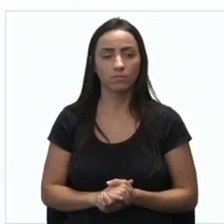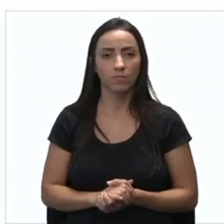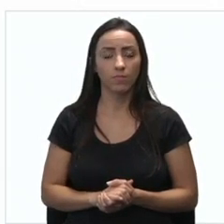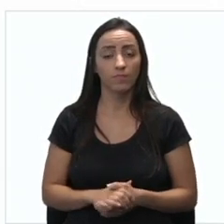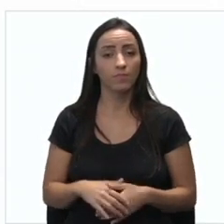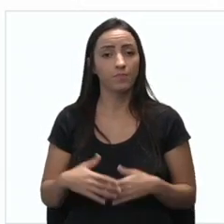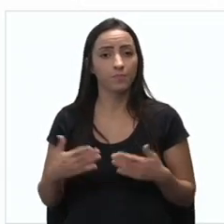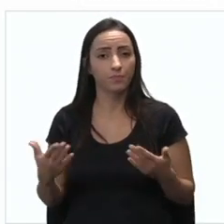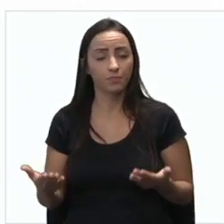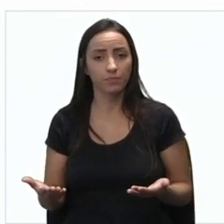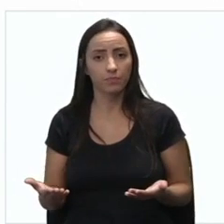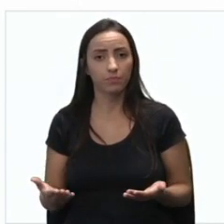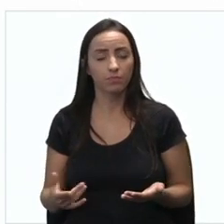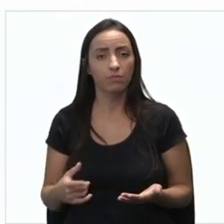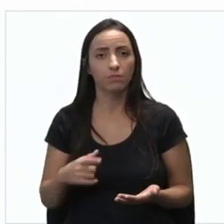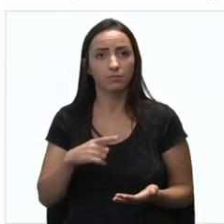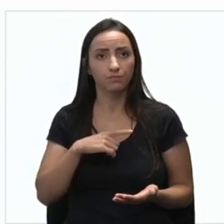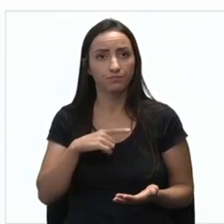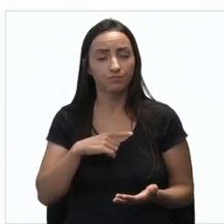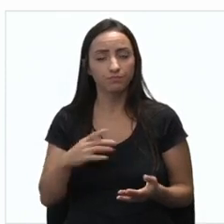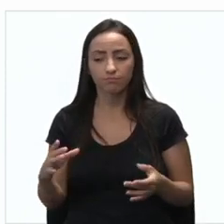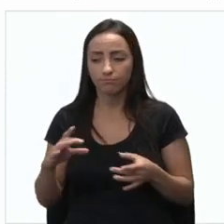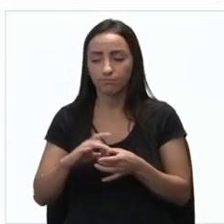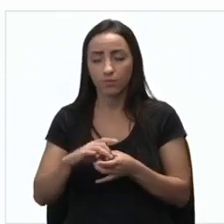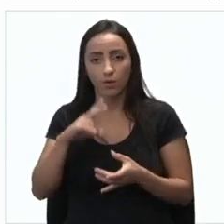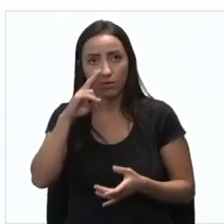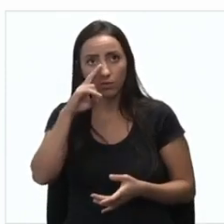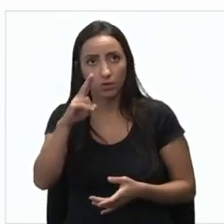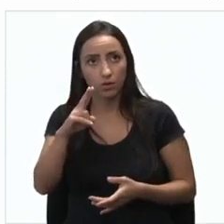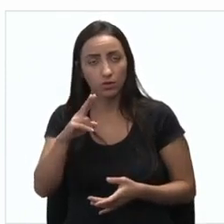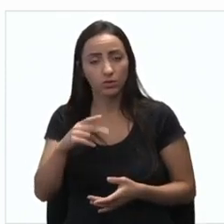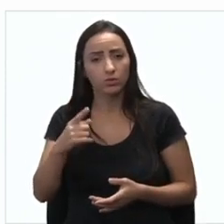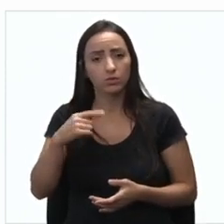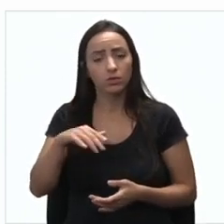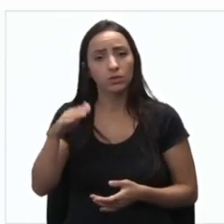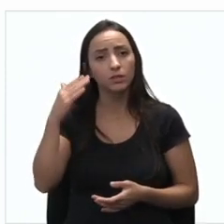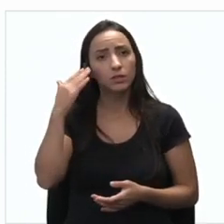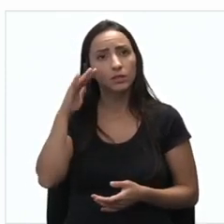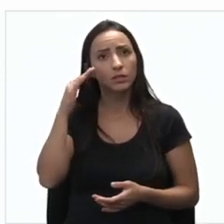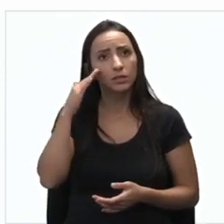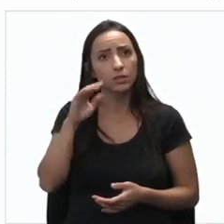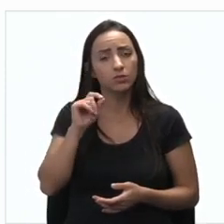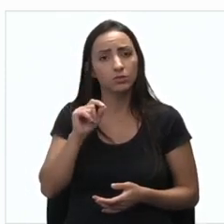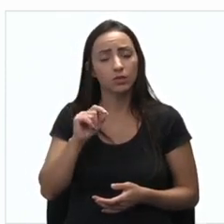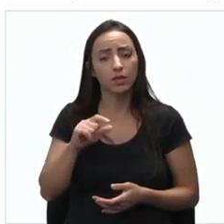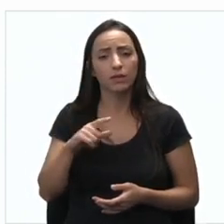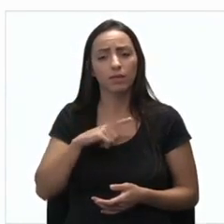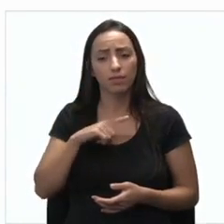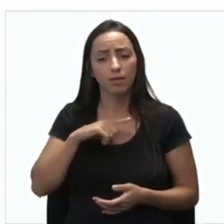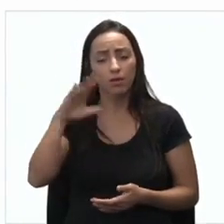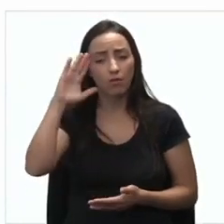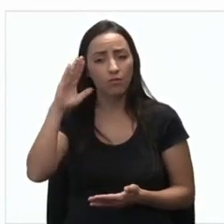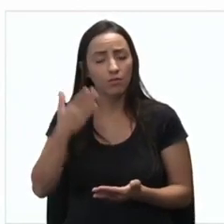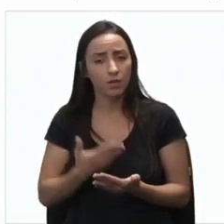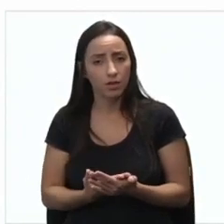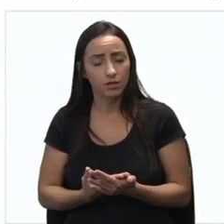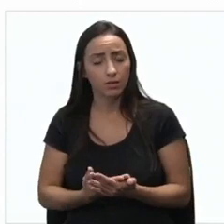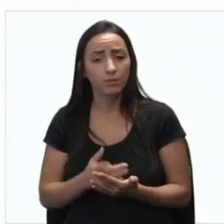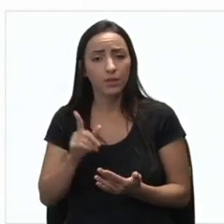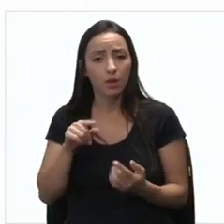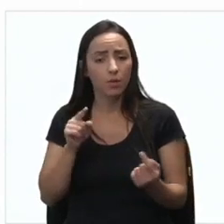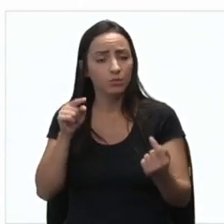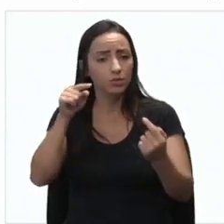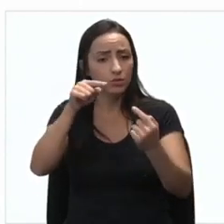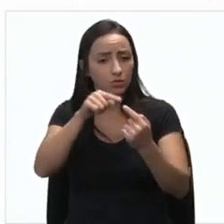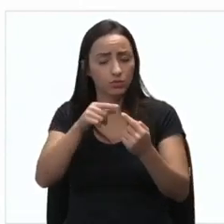E por isso, tendo um vínculo fortalecido, a gente entende aí que tem confiança e que é o objetivo